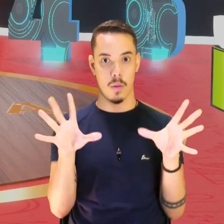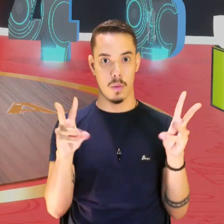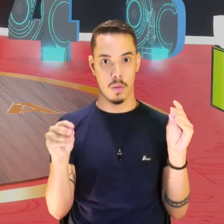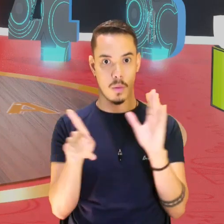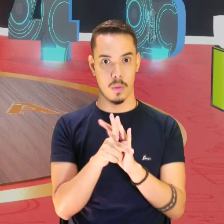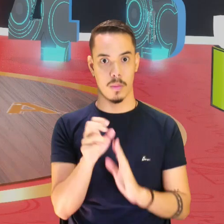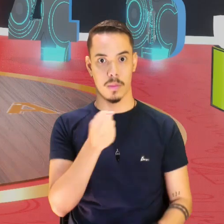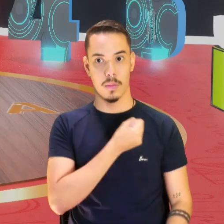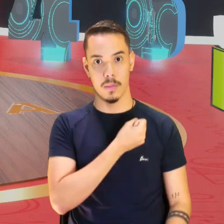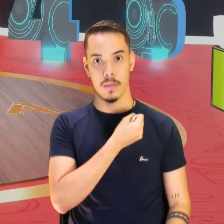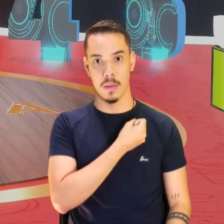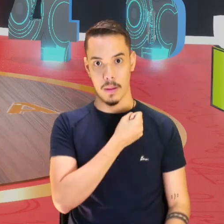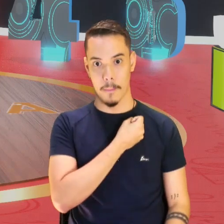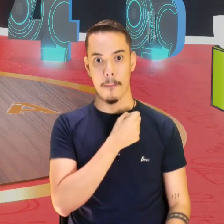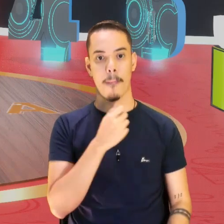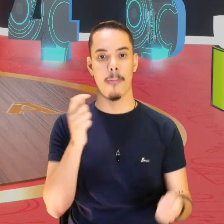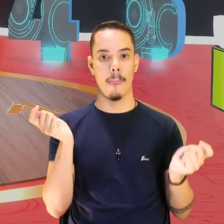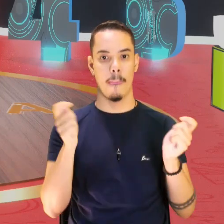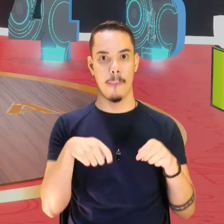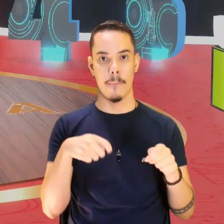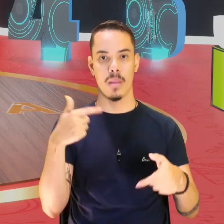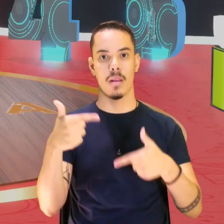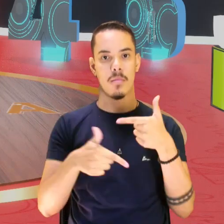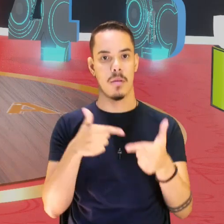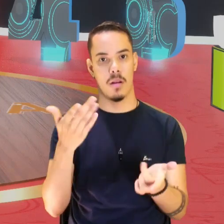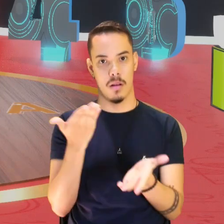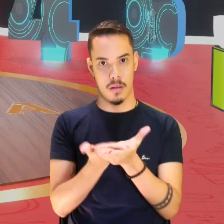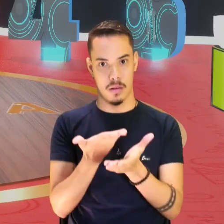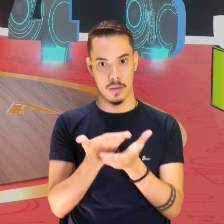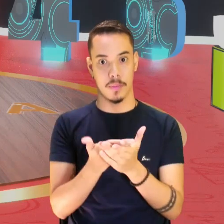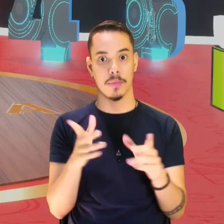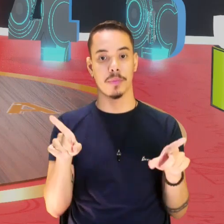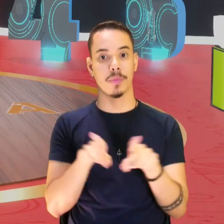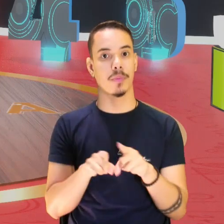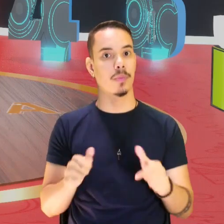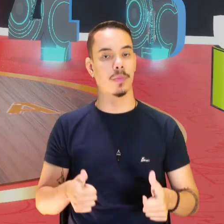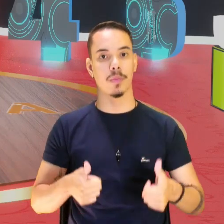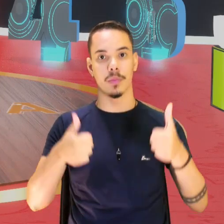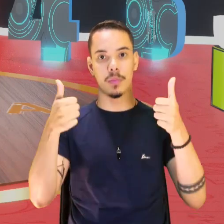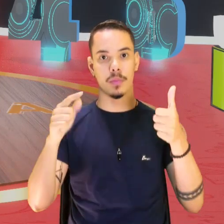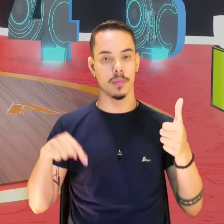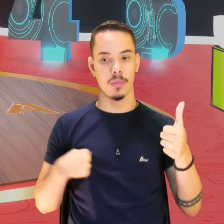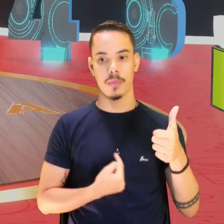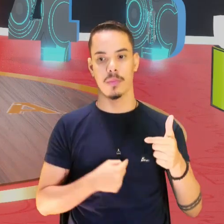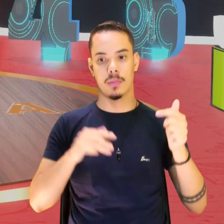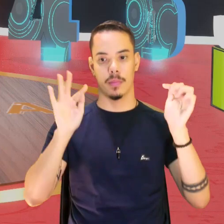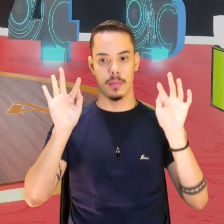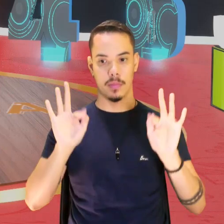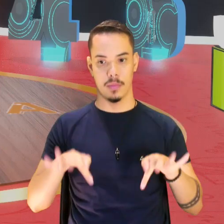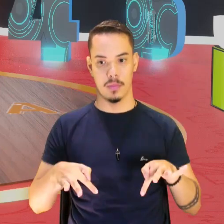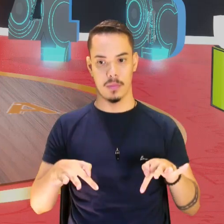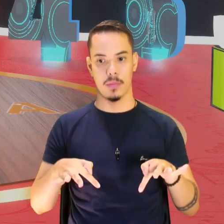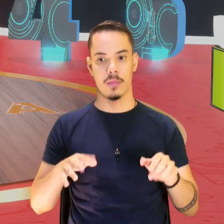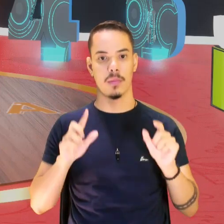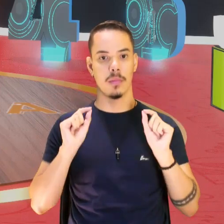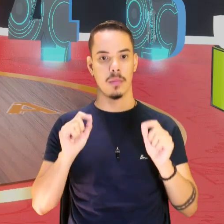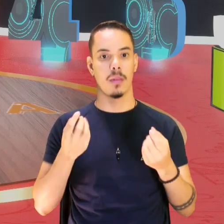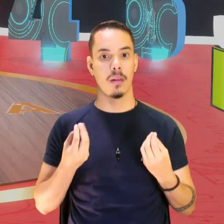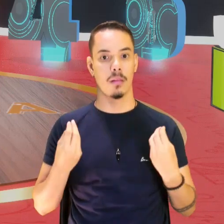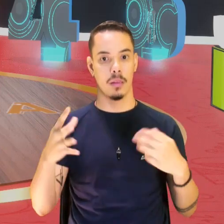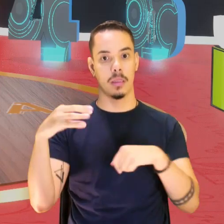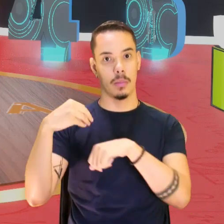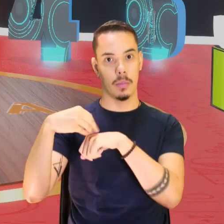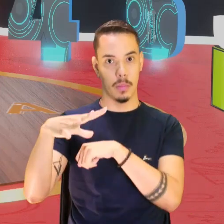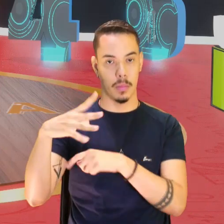de medidas para podermos trabalhar essa aula. E o melhor, terminamos a aula, como sempre, dando spoiler, porque